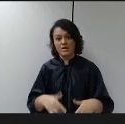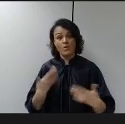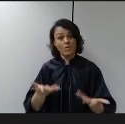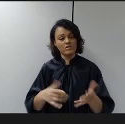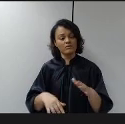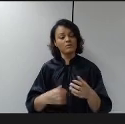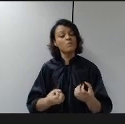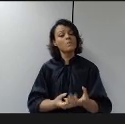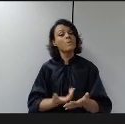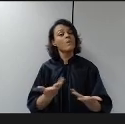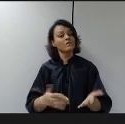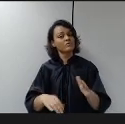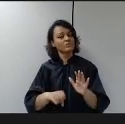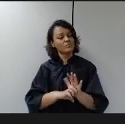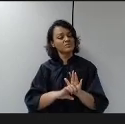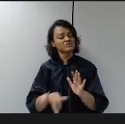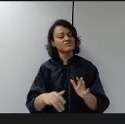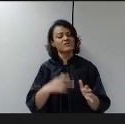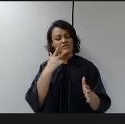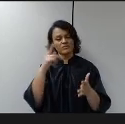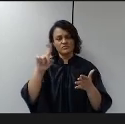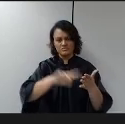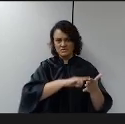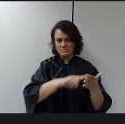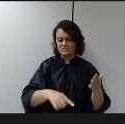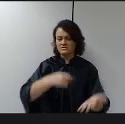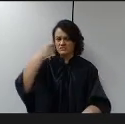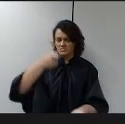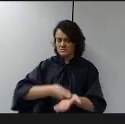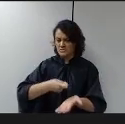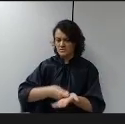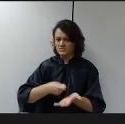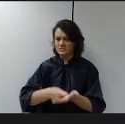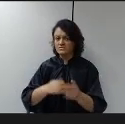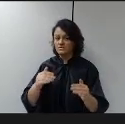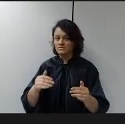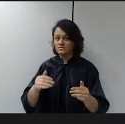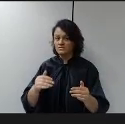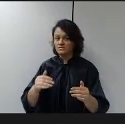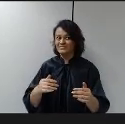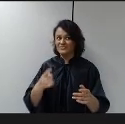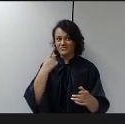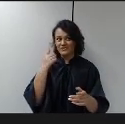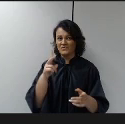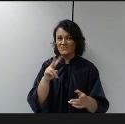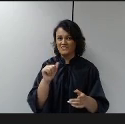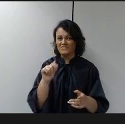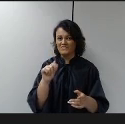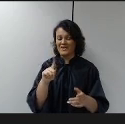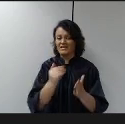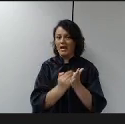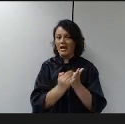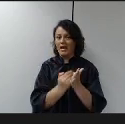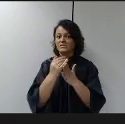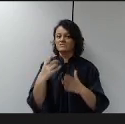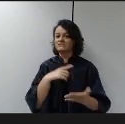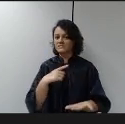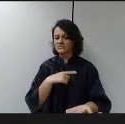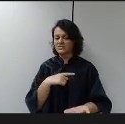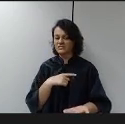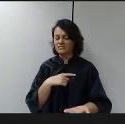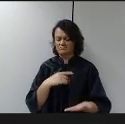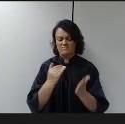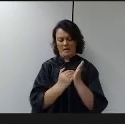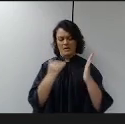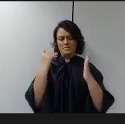eliminação dos candidatos em posição superior ao dobro do número de vagas, ou seja, superior a